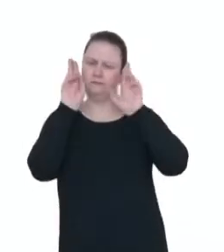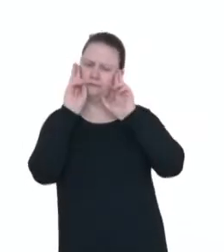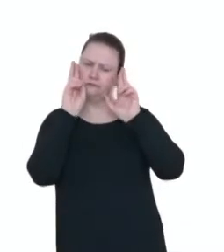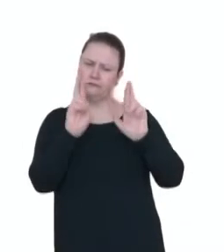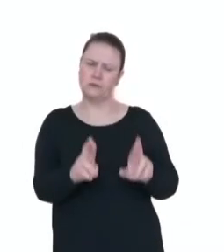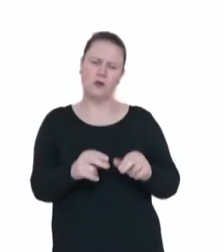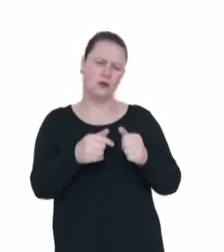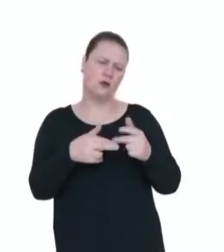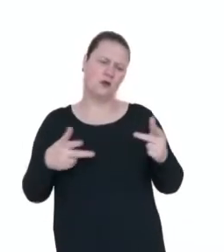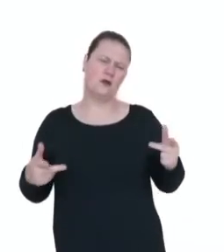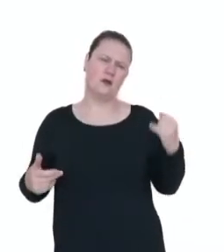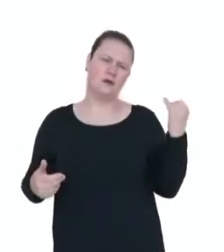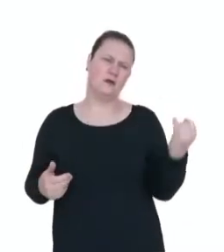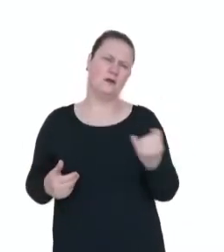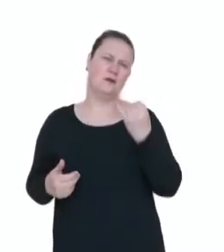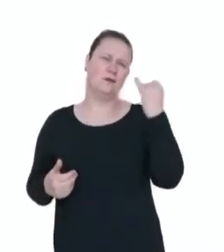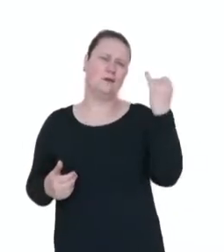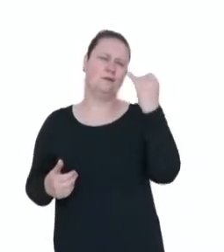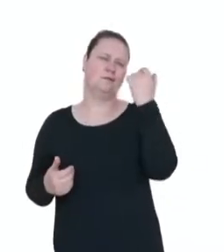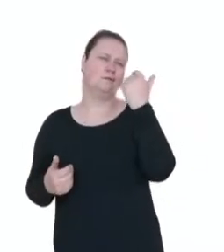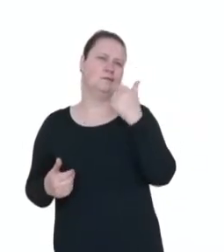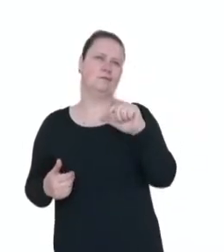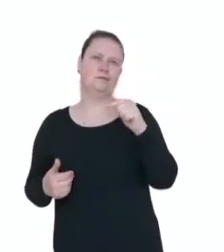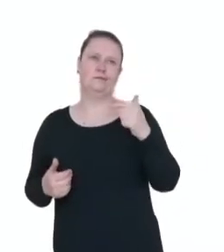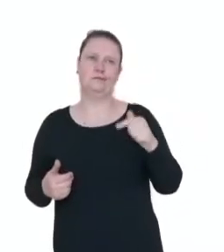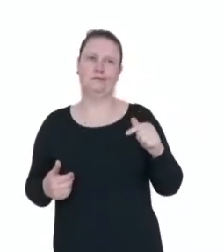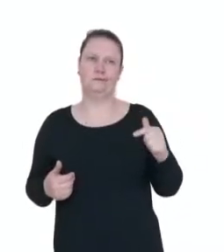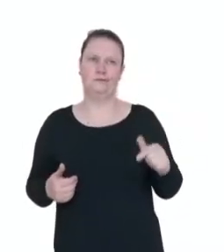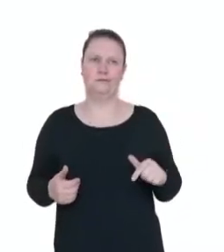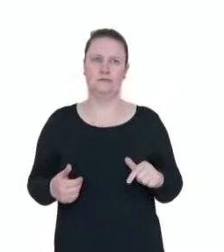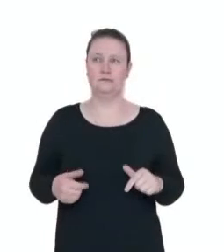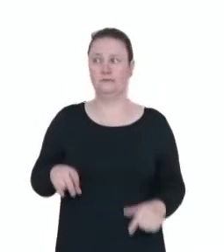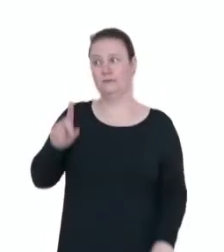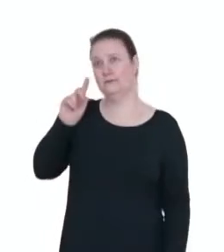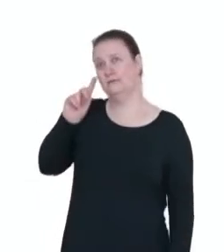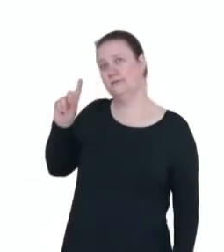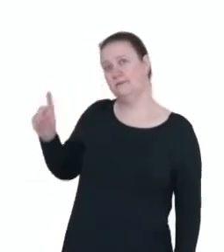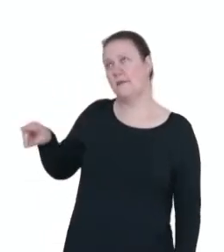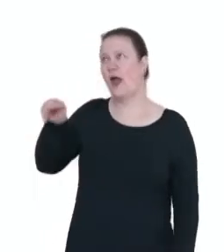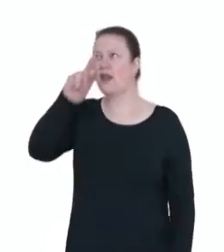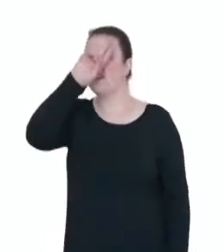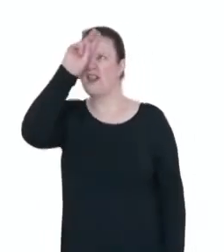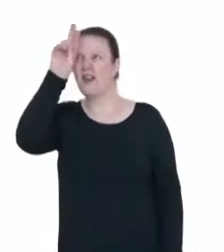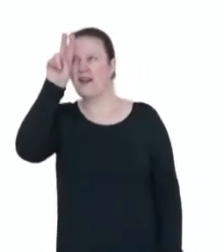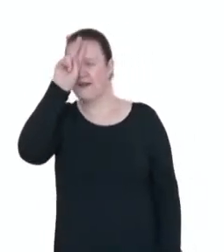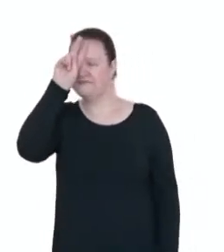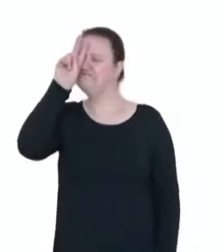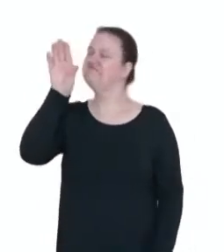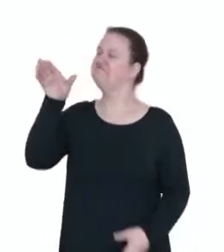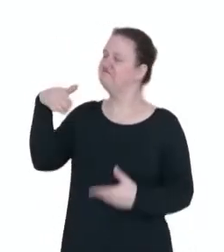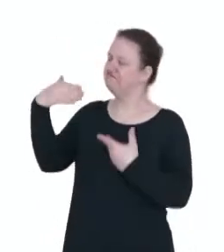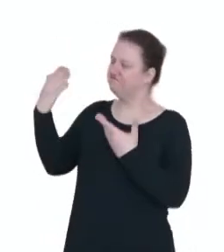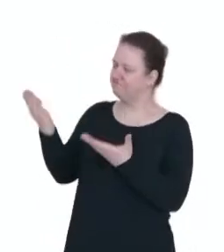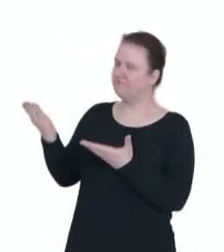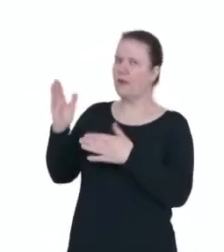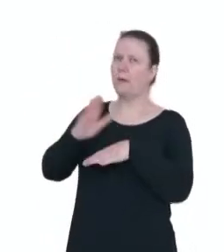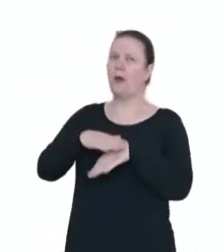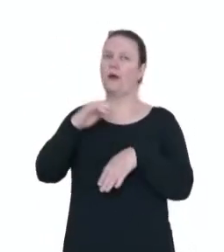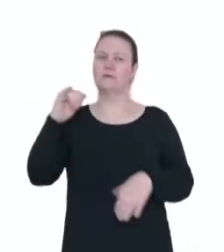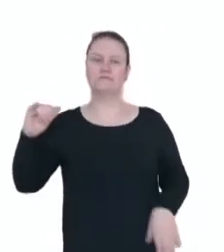seres desimportantes. Prezo inseto mais que aviões, prezo a velocidade